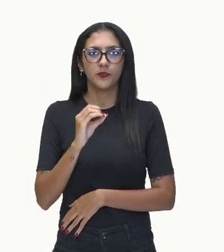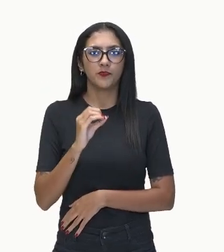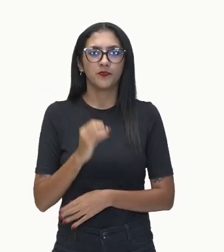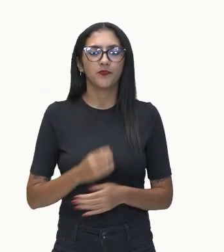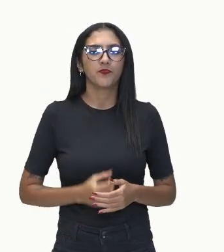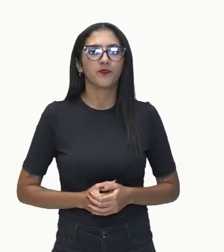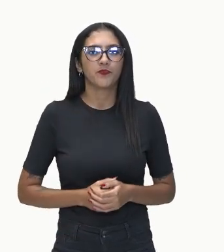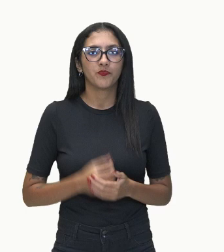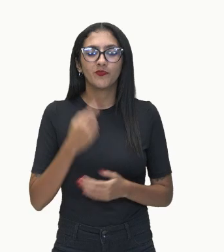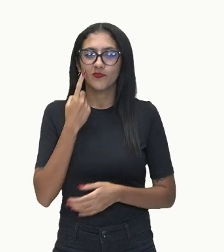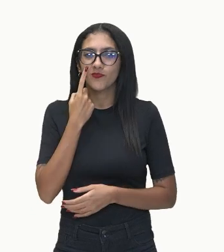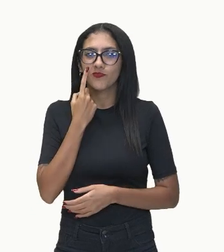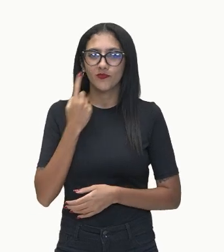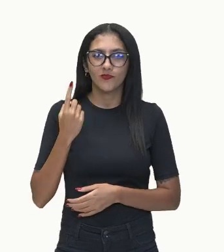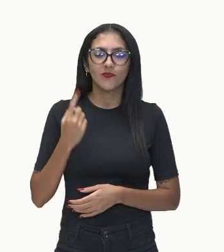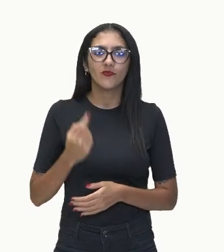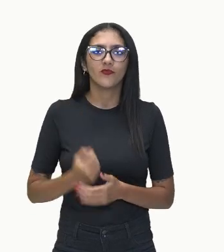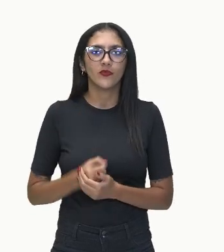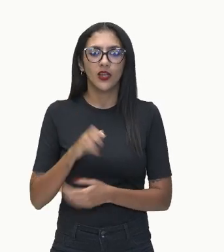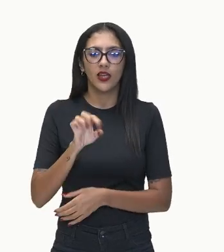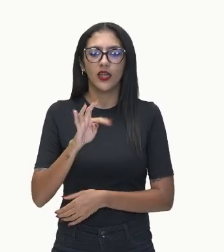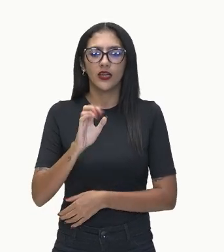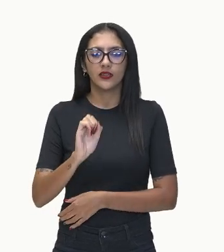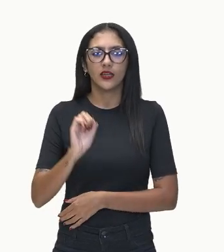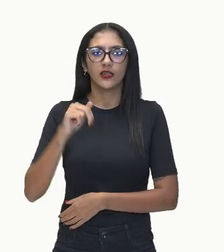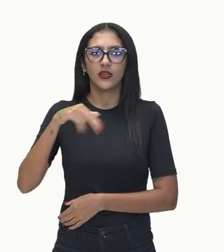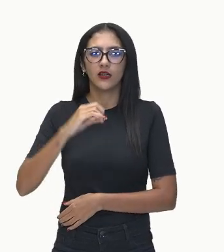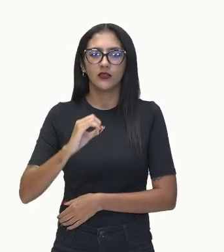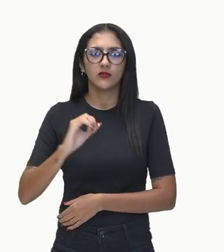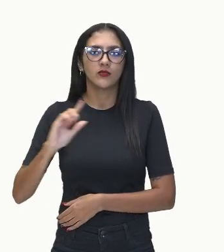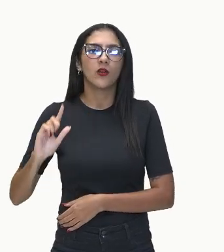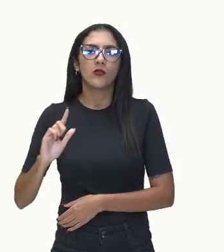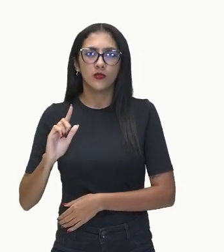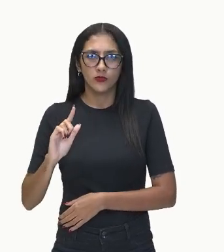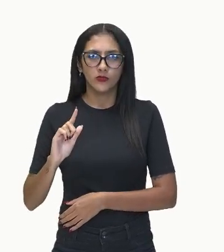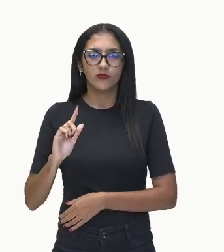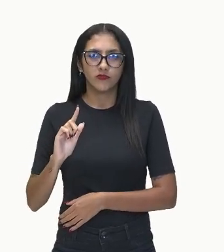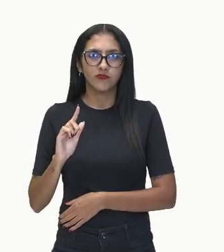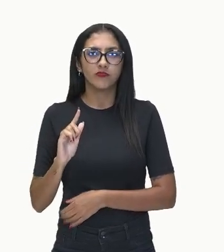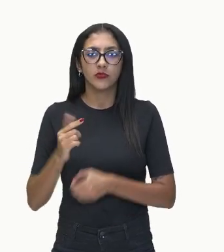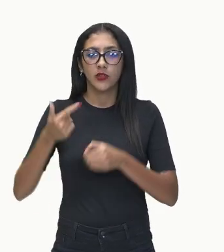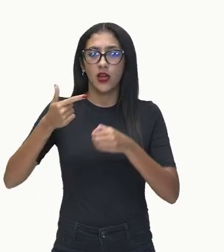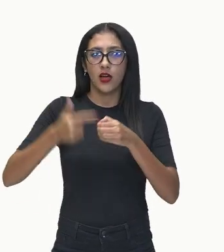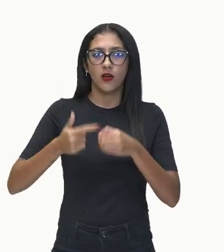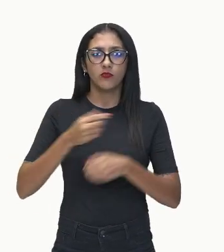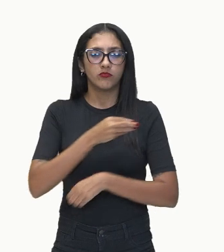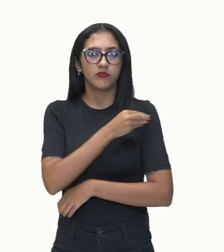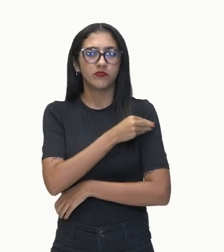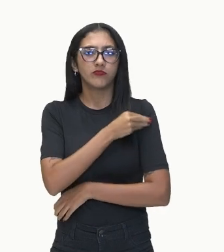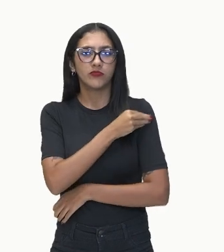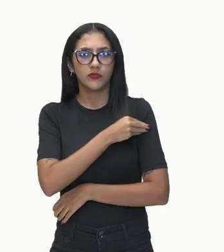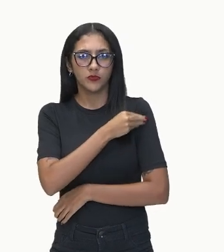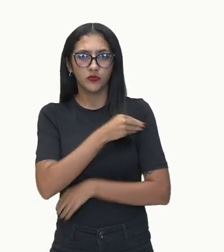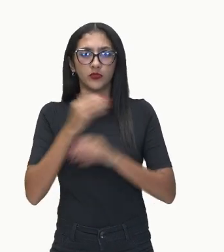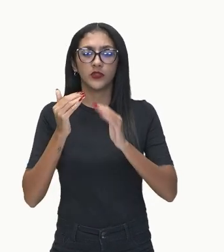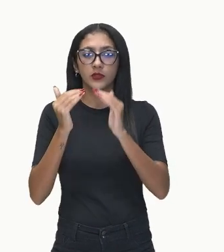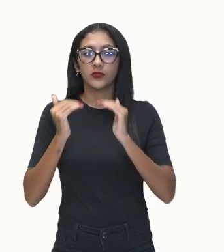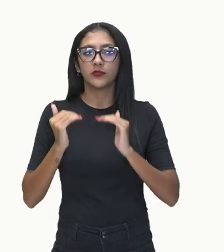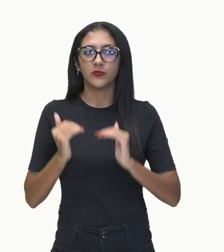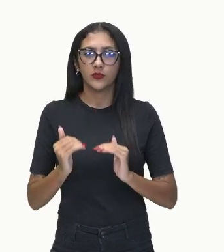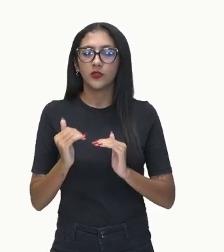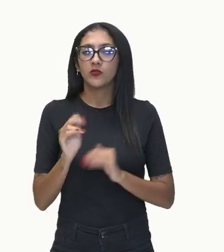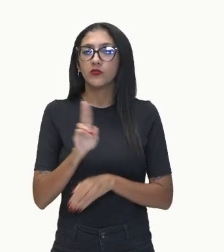esse daqui é o etanol e a nomenclatura dele, essa é a nomenclatura oficial. E